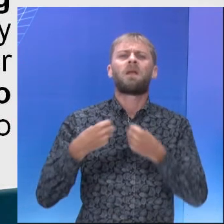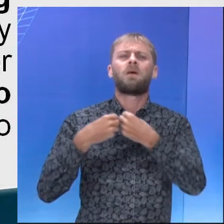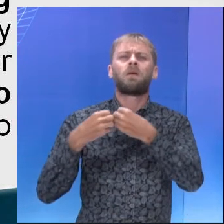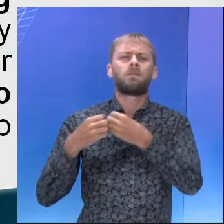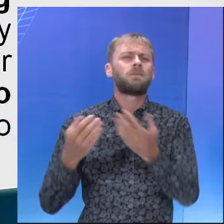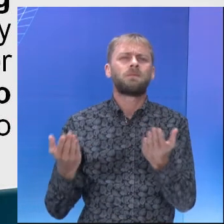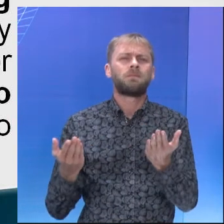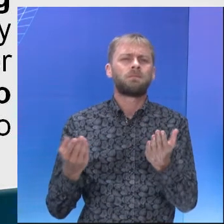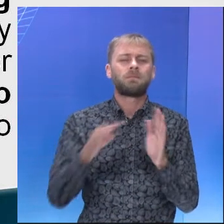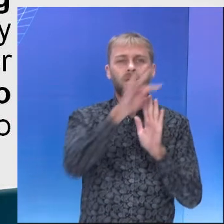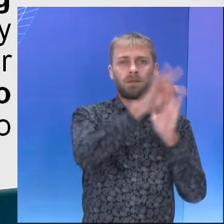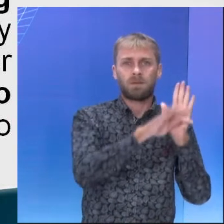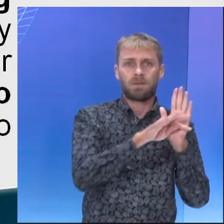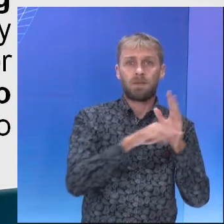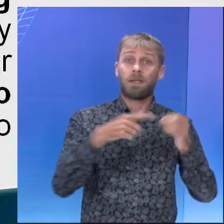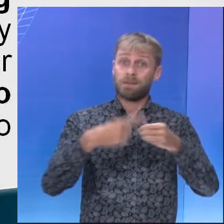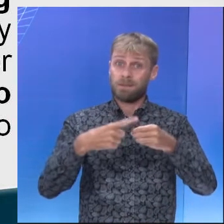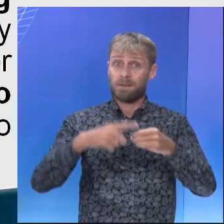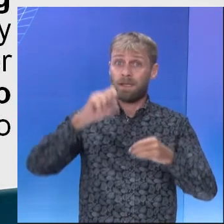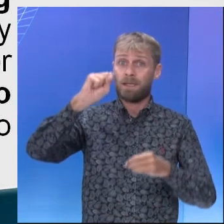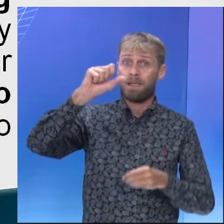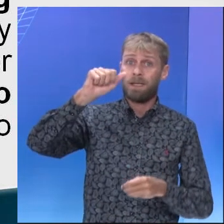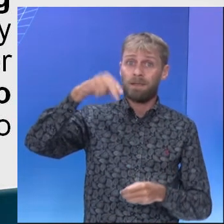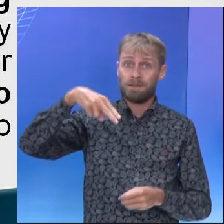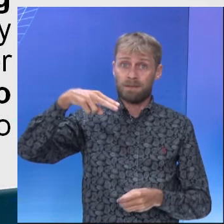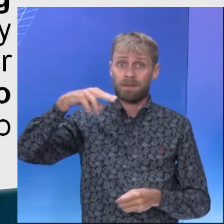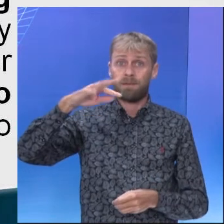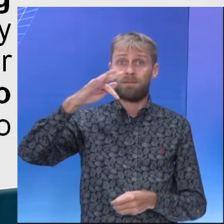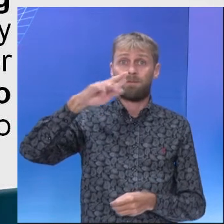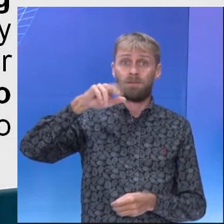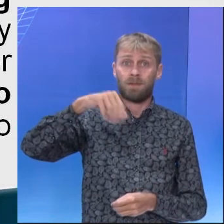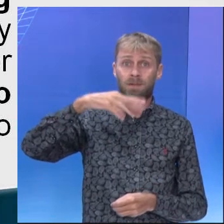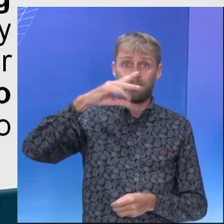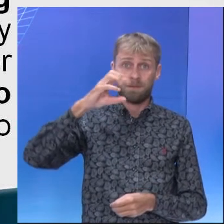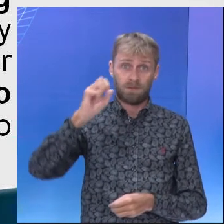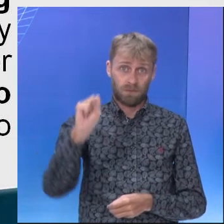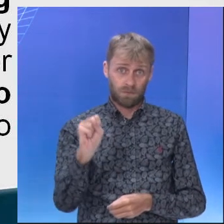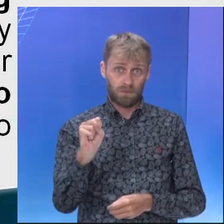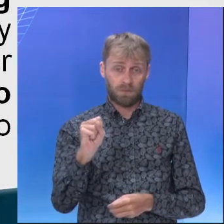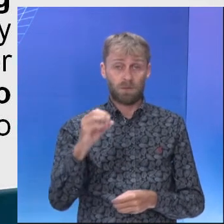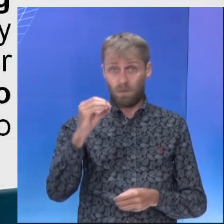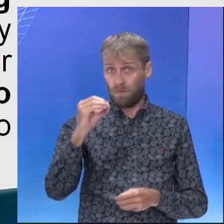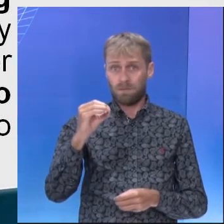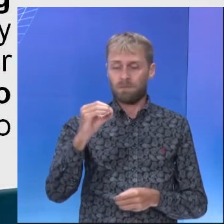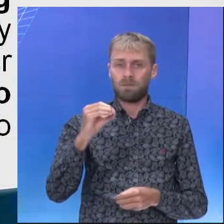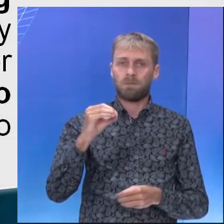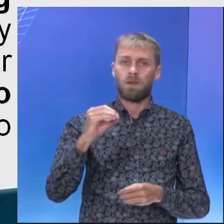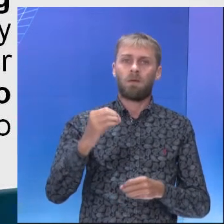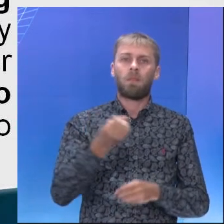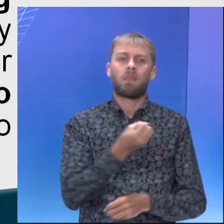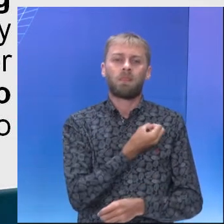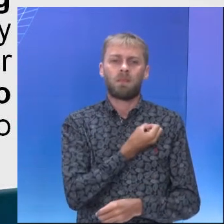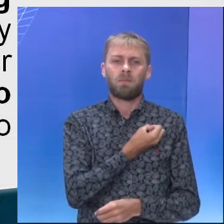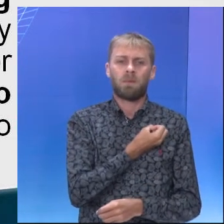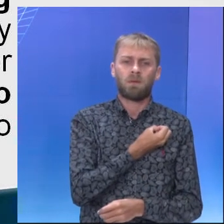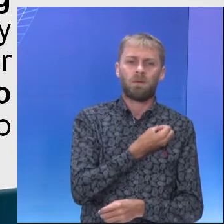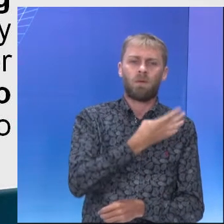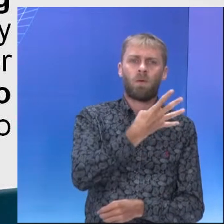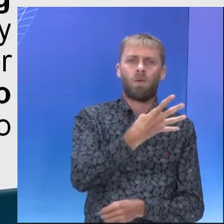entra os ônibus? Vamos lá? São Francisco, according to recent city numbers, has